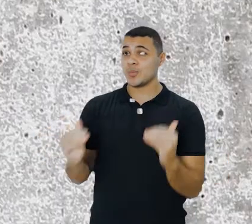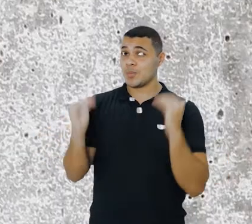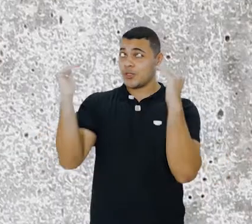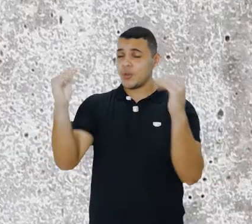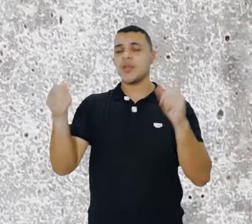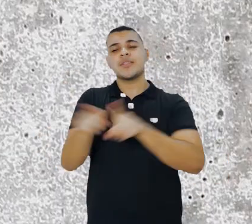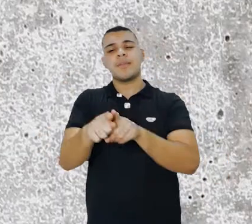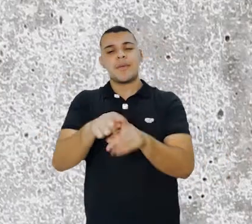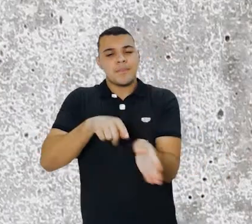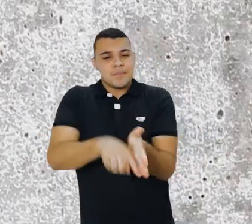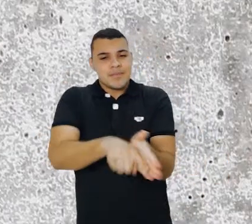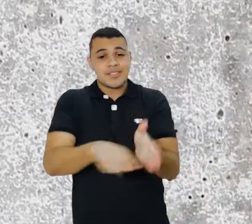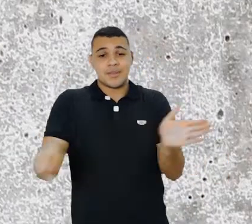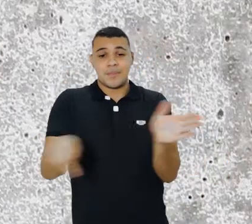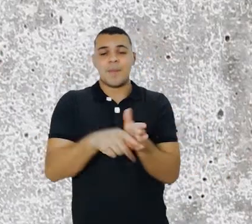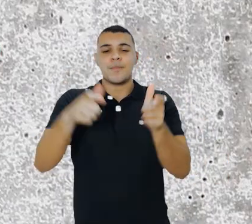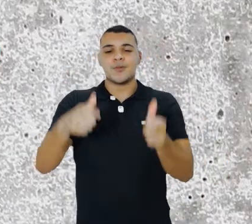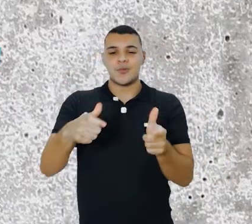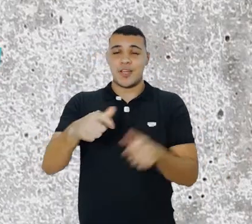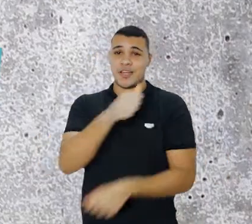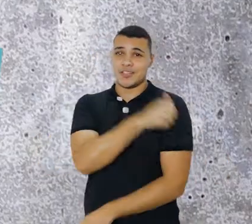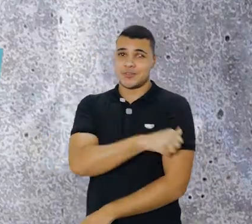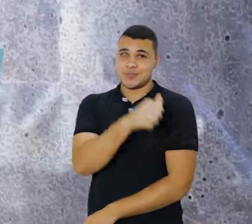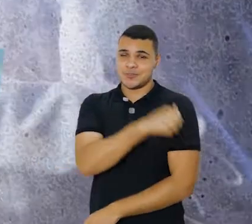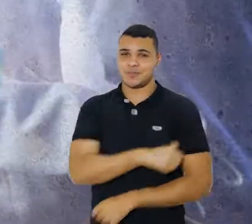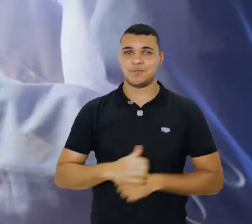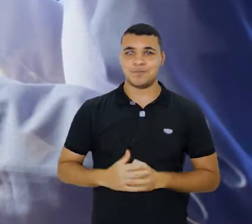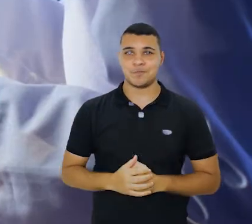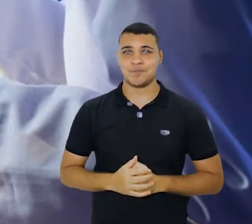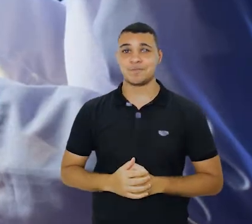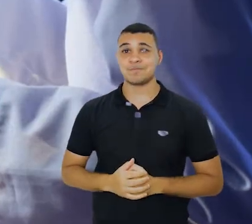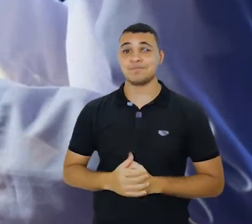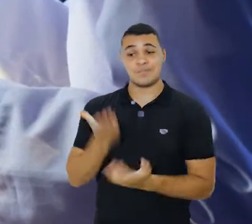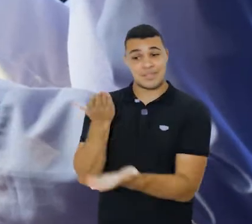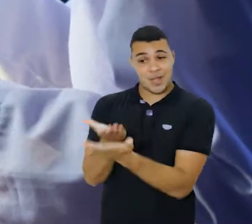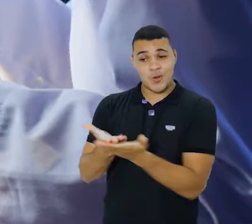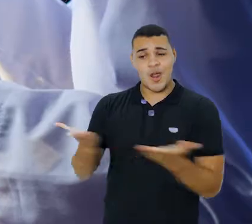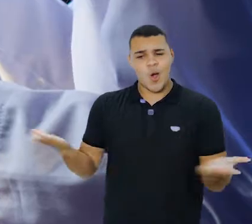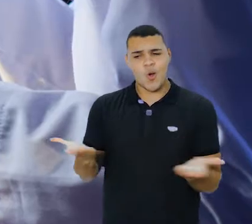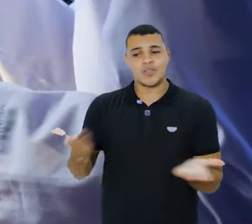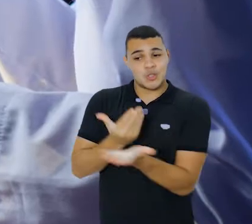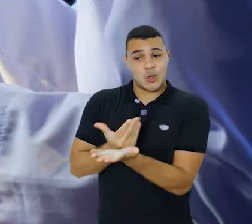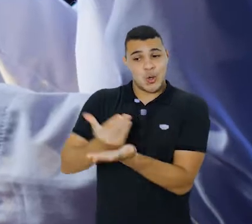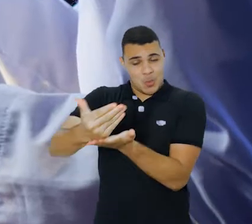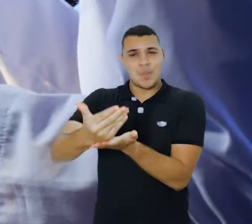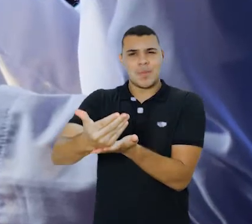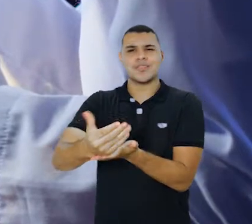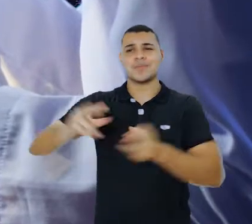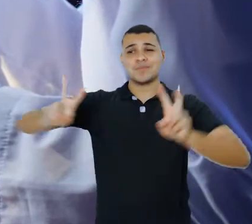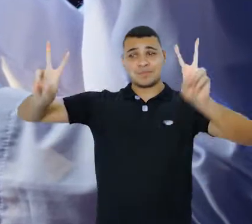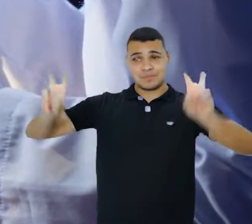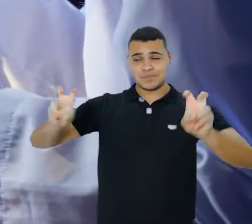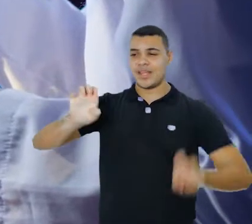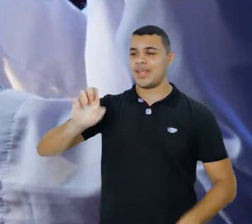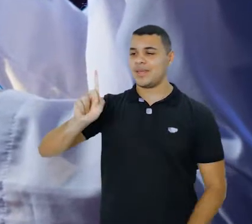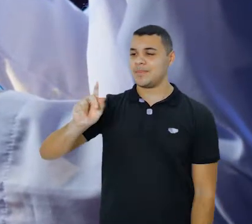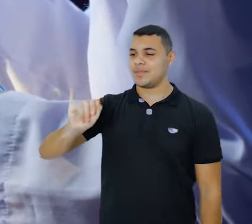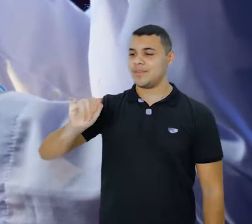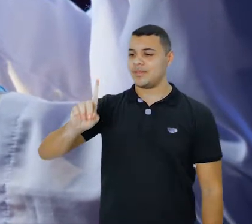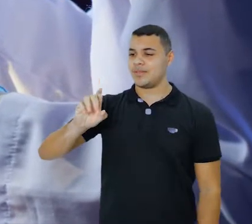de ensino superior e pesquisa do Rio de Janeiro. Na aula de hoje, iniciamos o